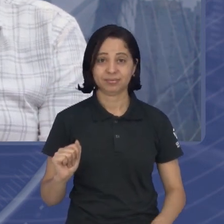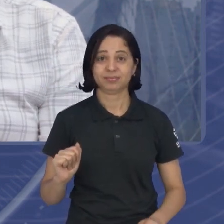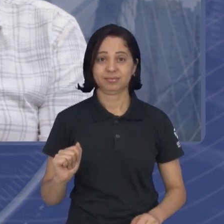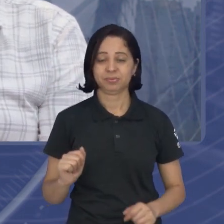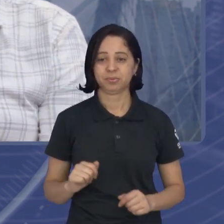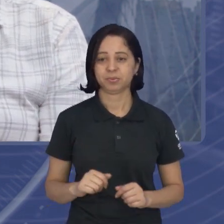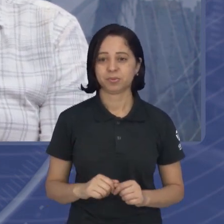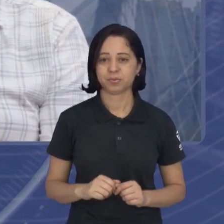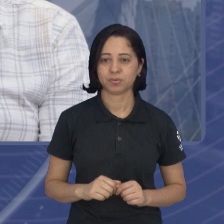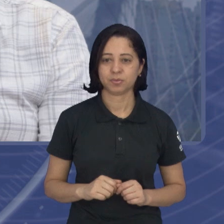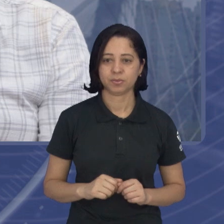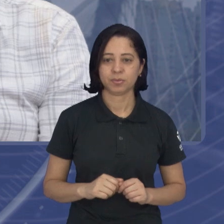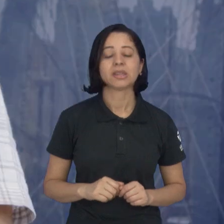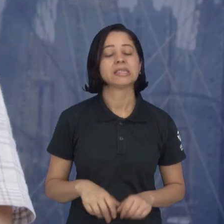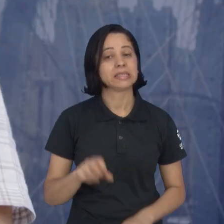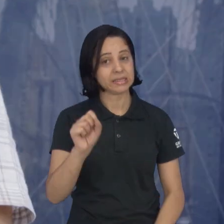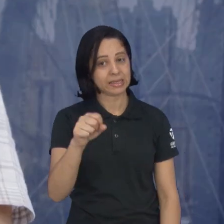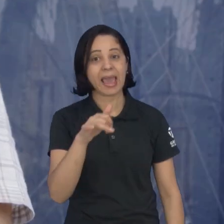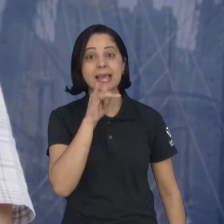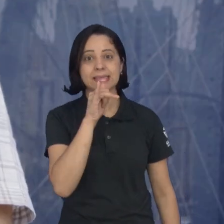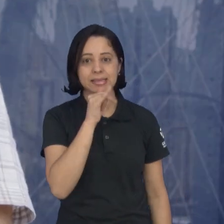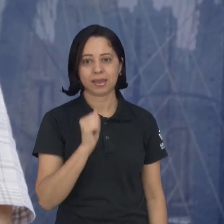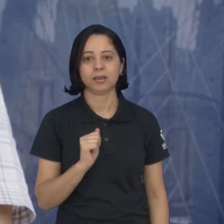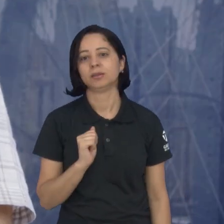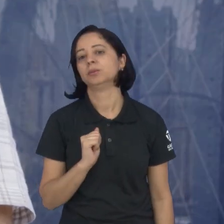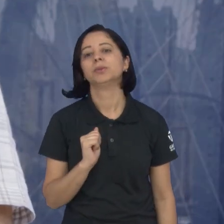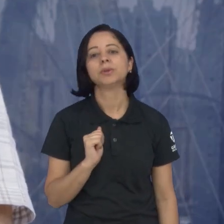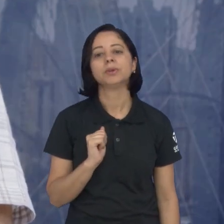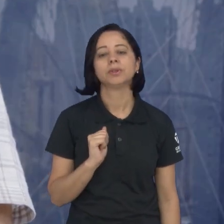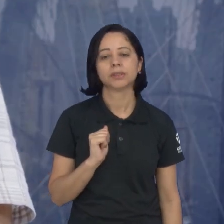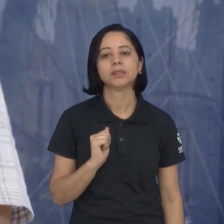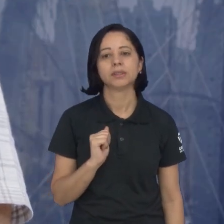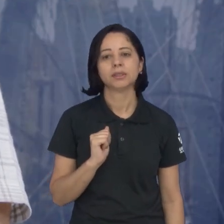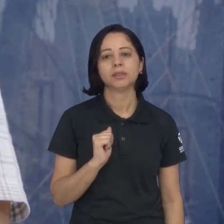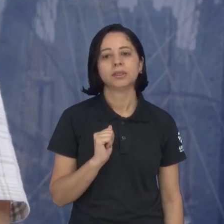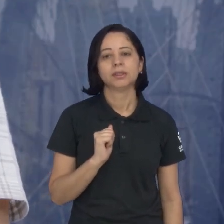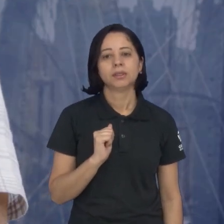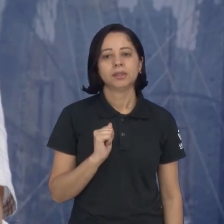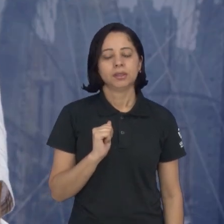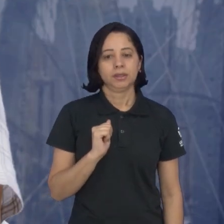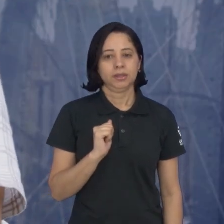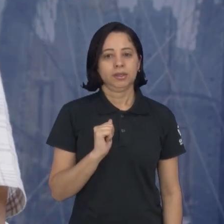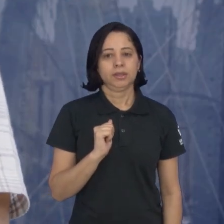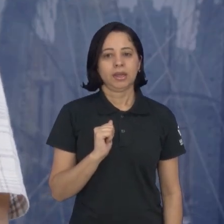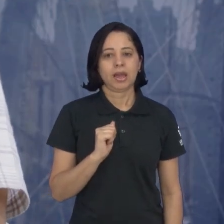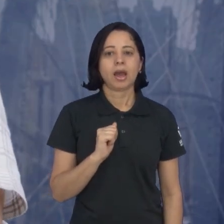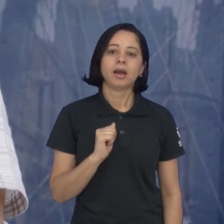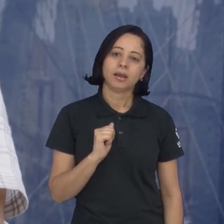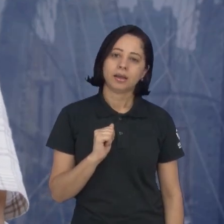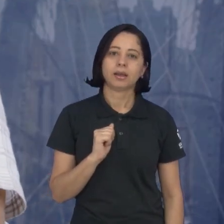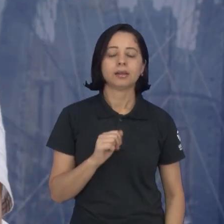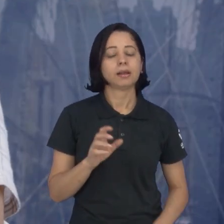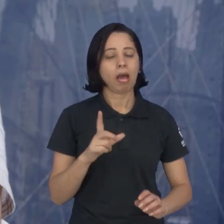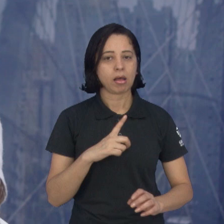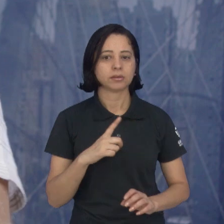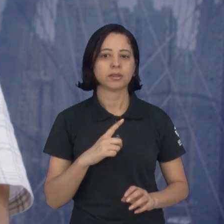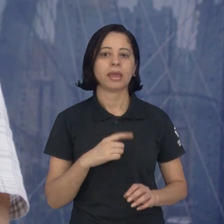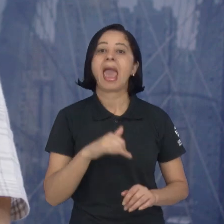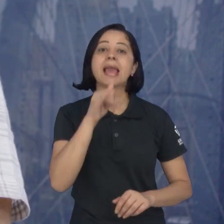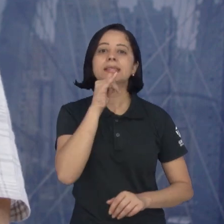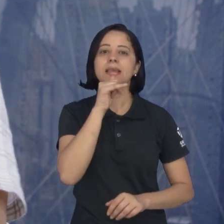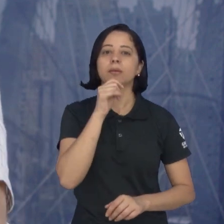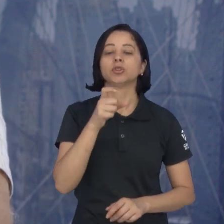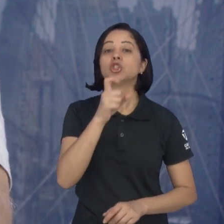um pouco? Ah, sim. Por exemplo, né? A questão do... Você tem coisas que você pode comprar que são uma